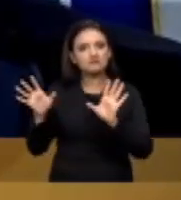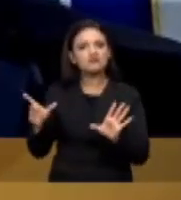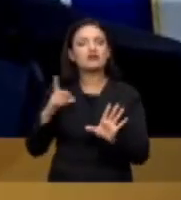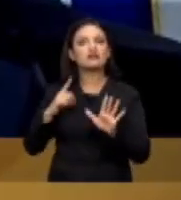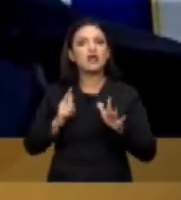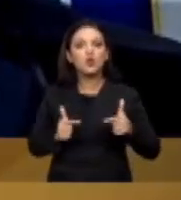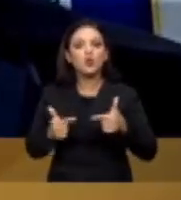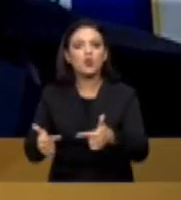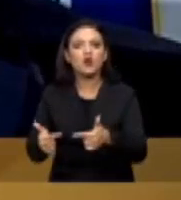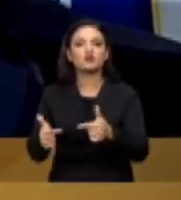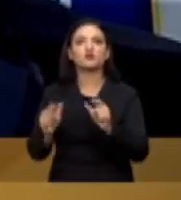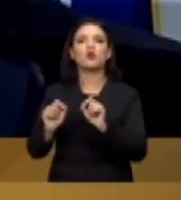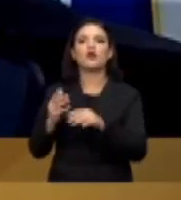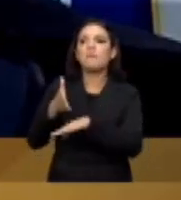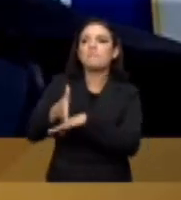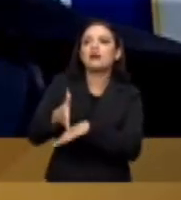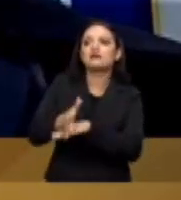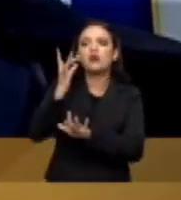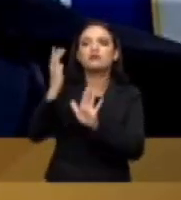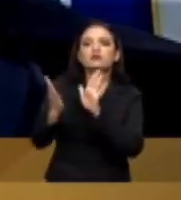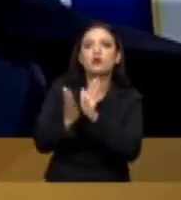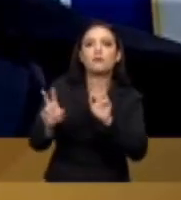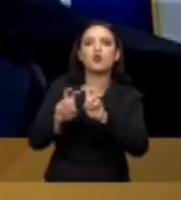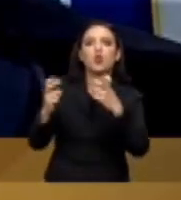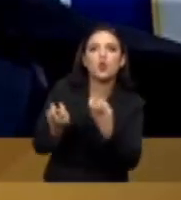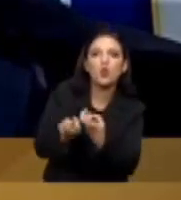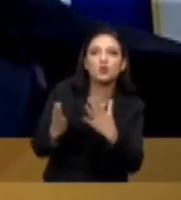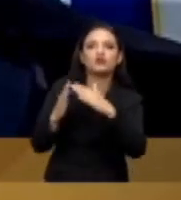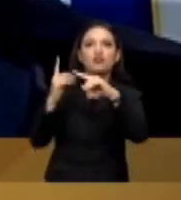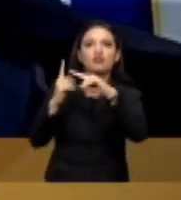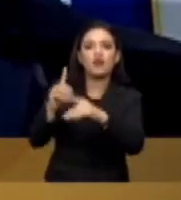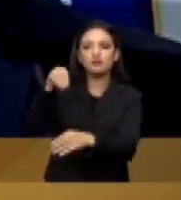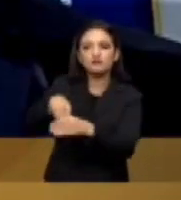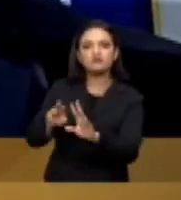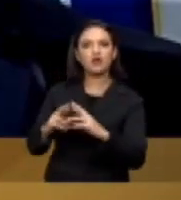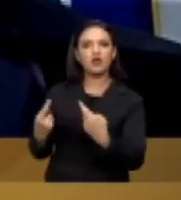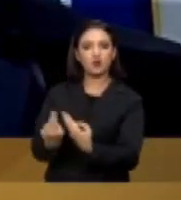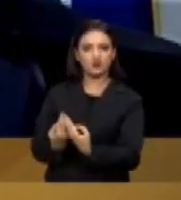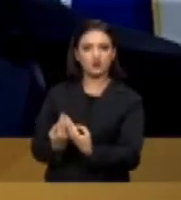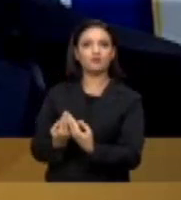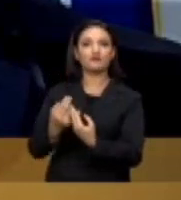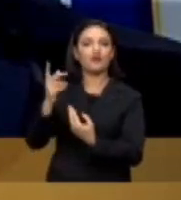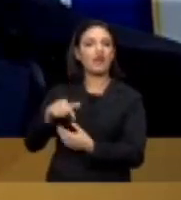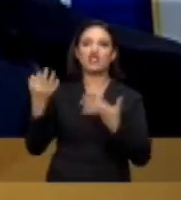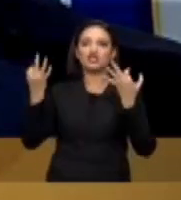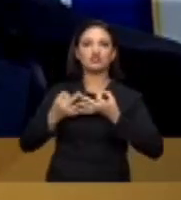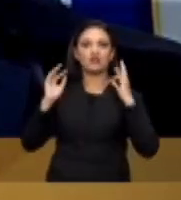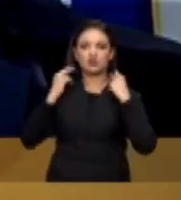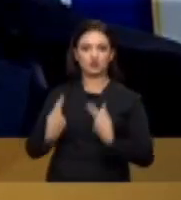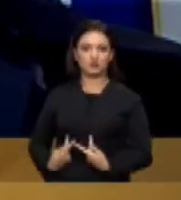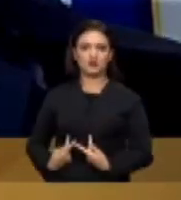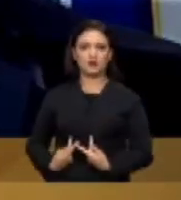ato de estar no templo e participar do culto. Tudo isso integra a dignidade humana. Na interpretação constitucional, a